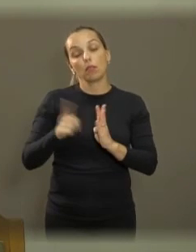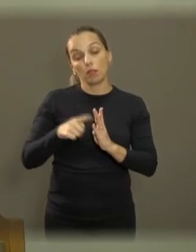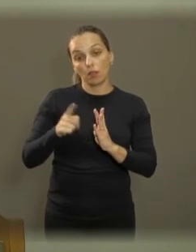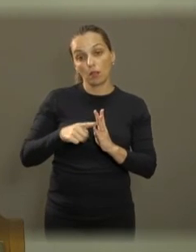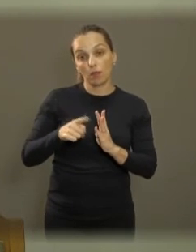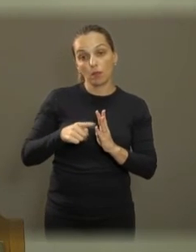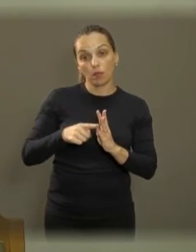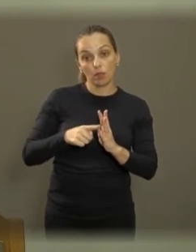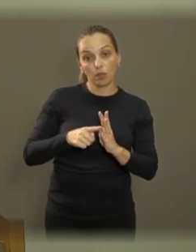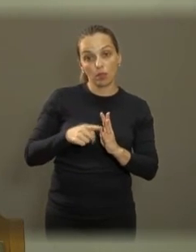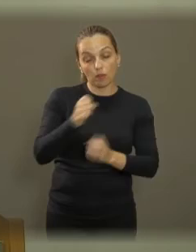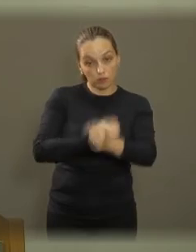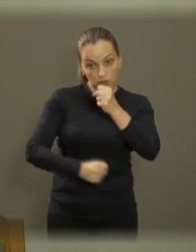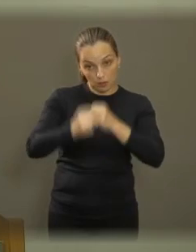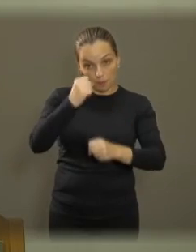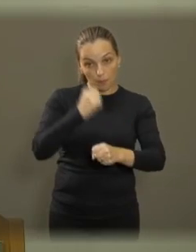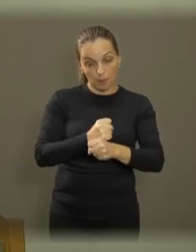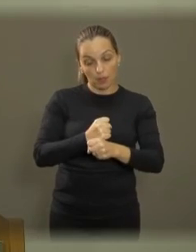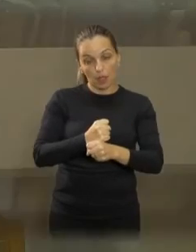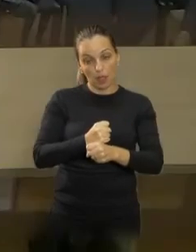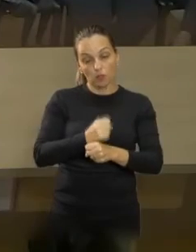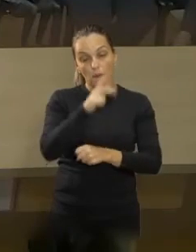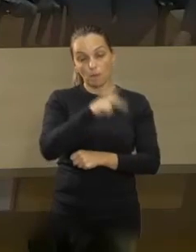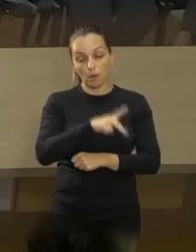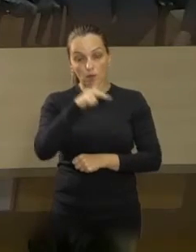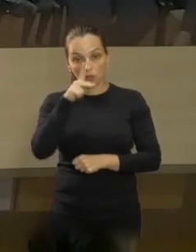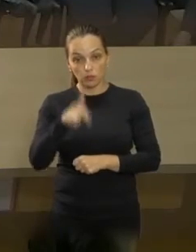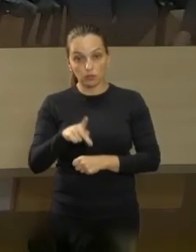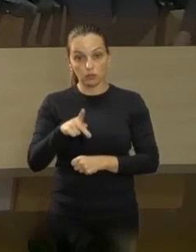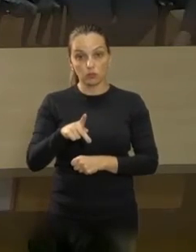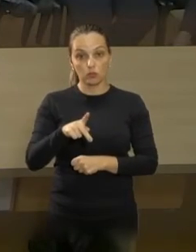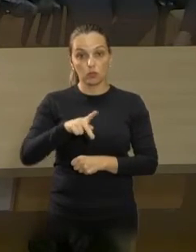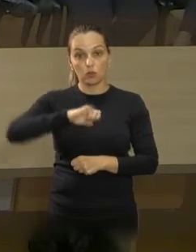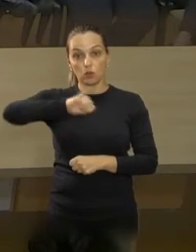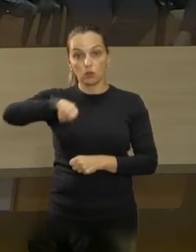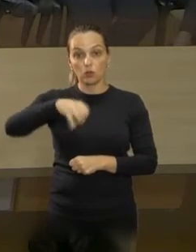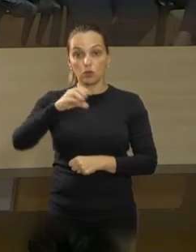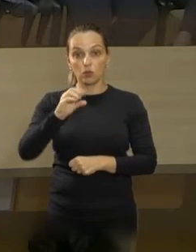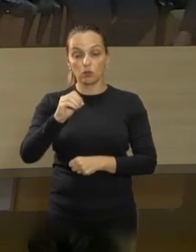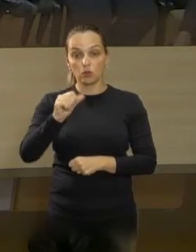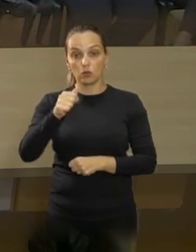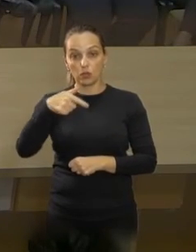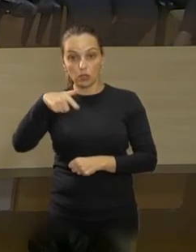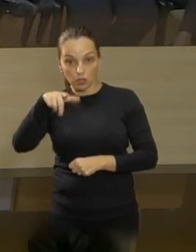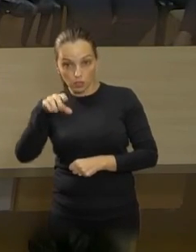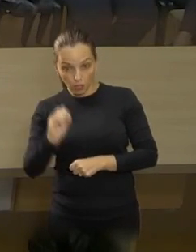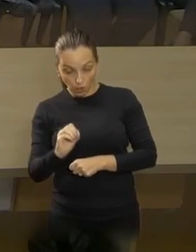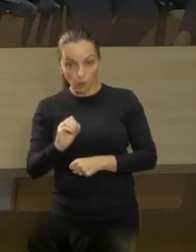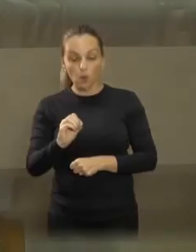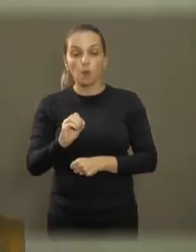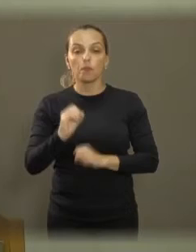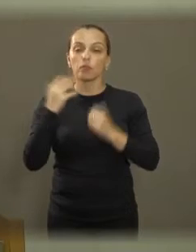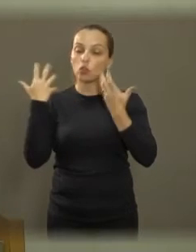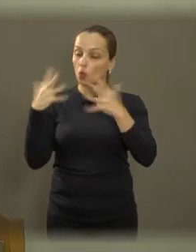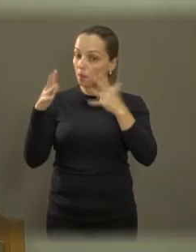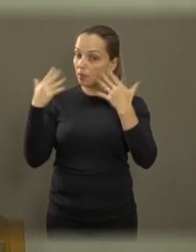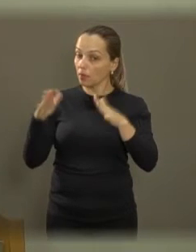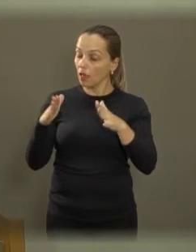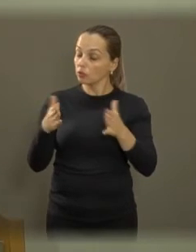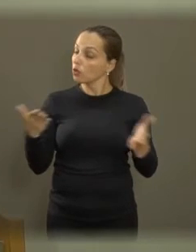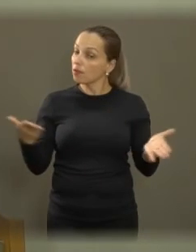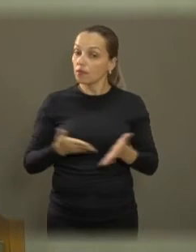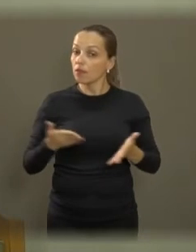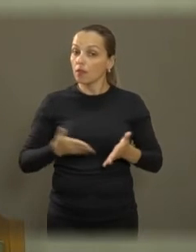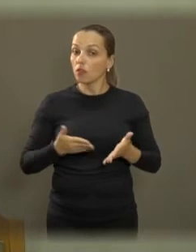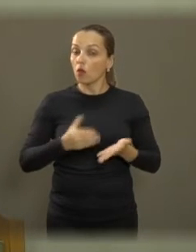de ter escolhido o professor João Esteu, né, como homenageado. E esse ano o Conselho